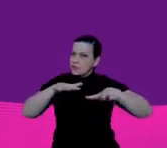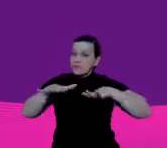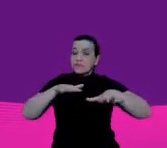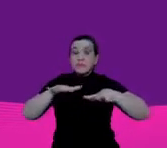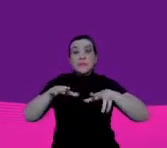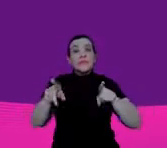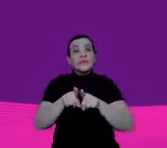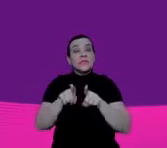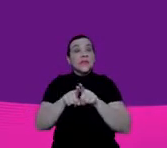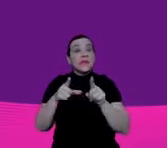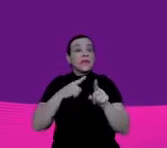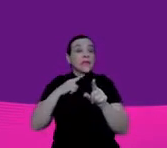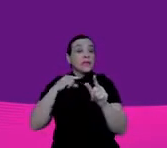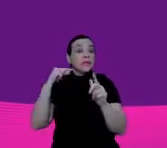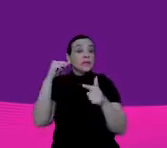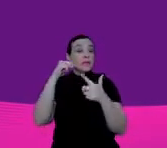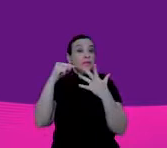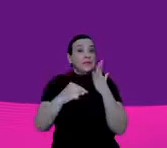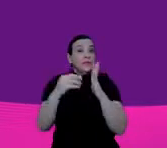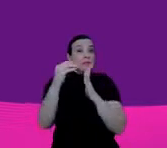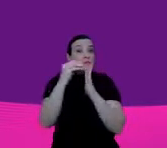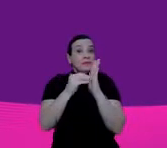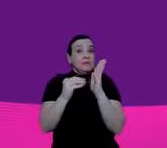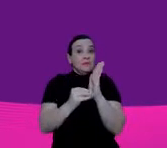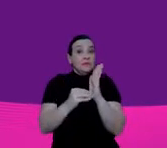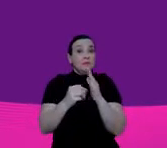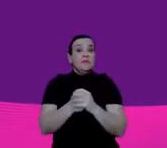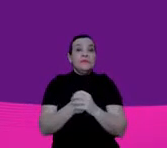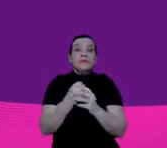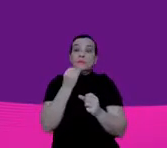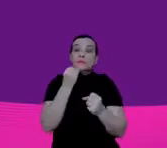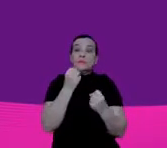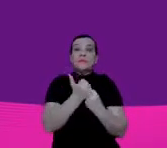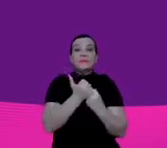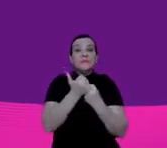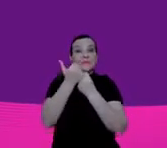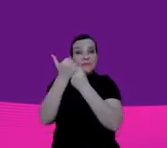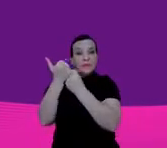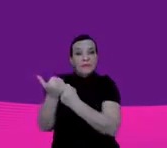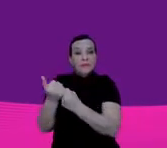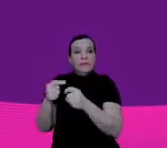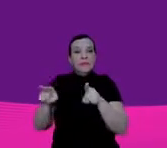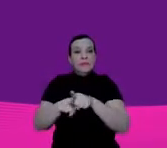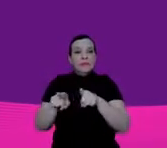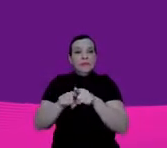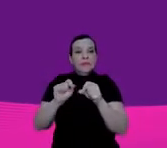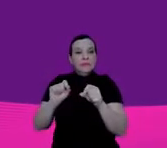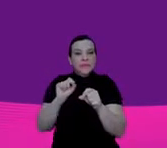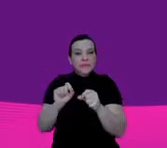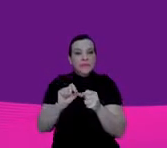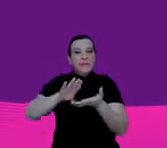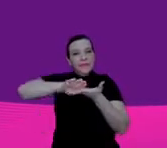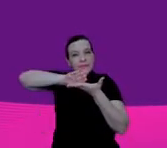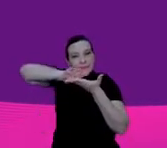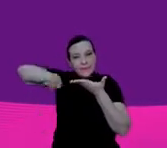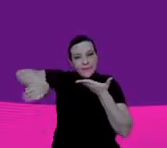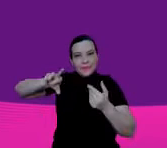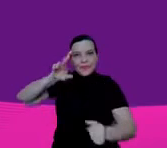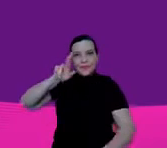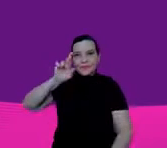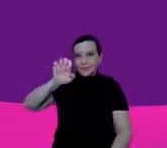critérios, que eles dividem em critérios de suporte, critérios de exclusão e red flags, ou sinais de alerta.